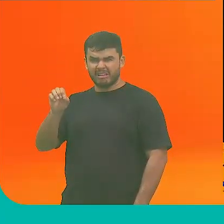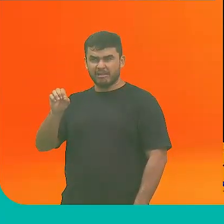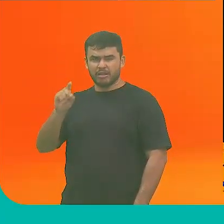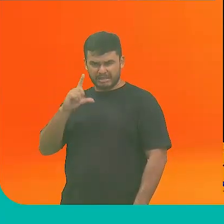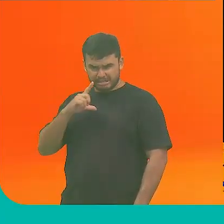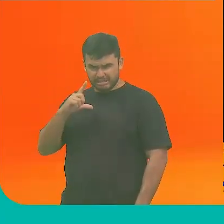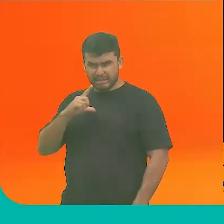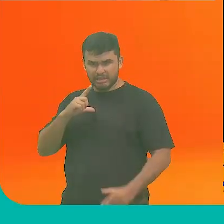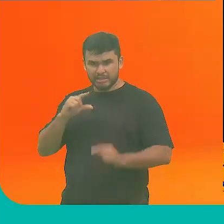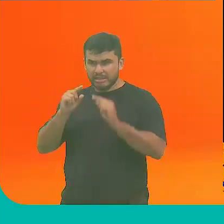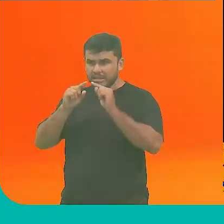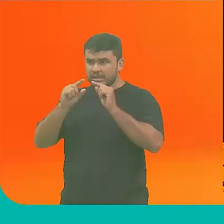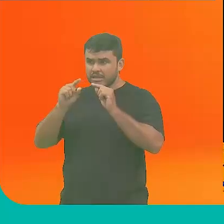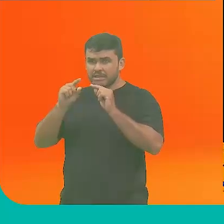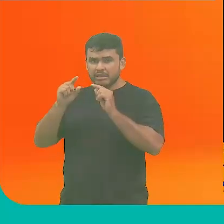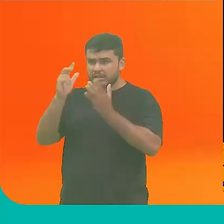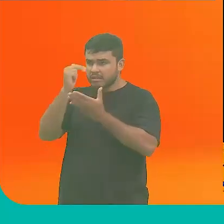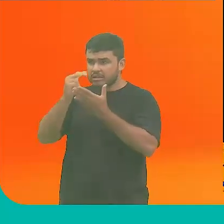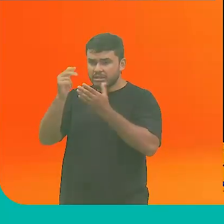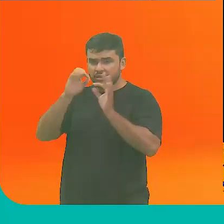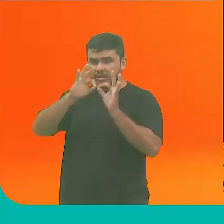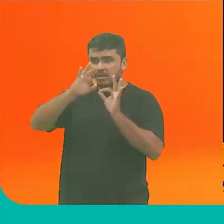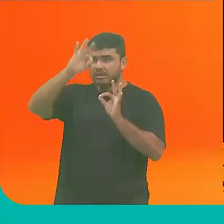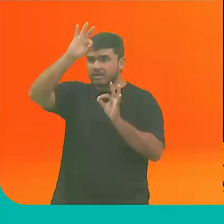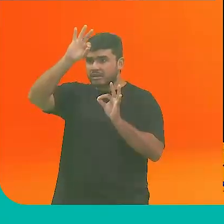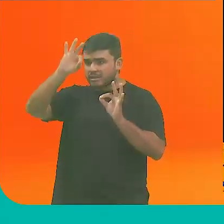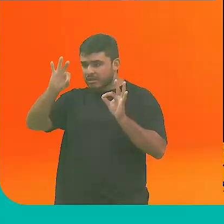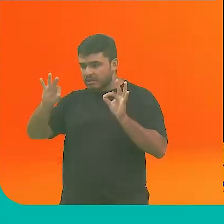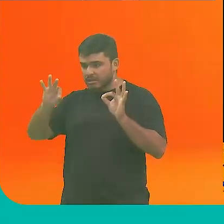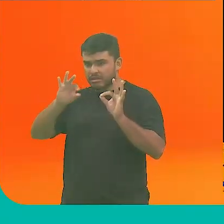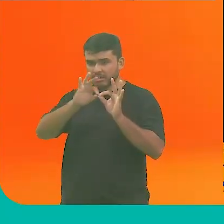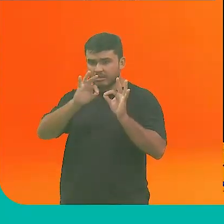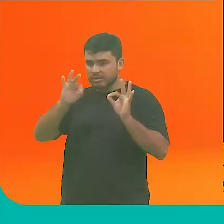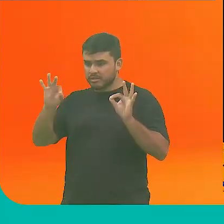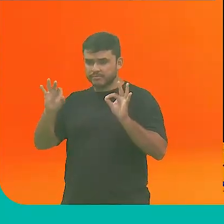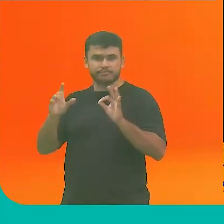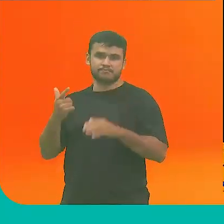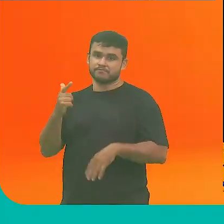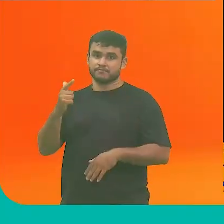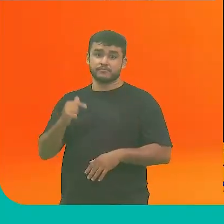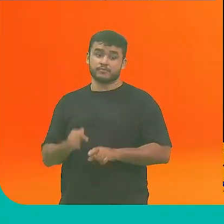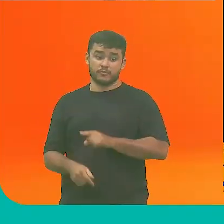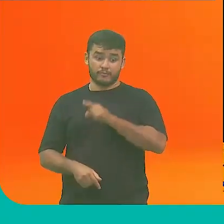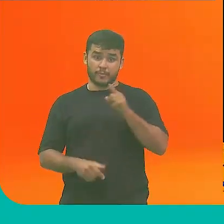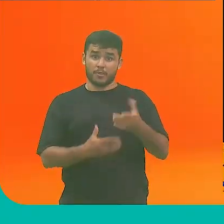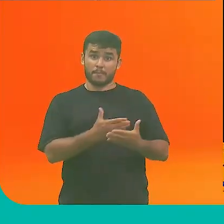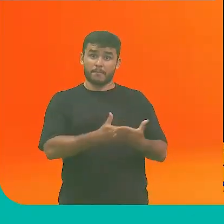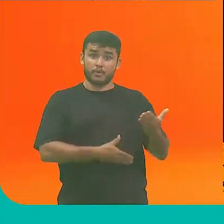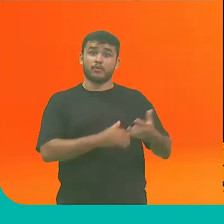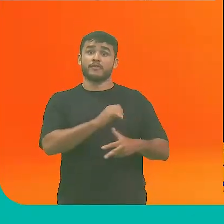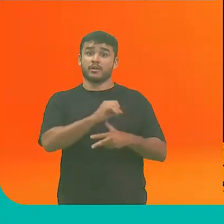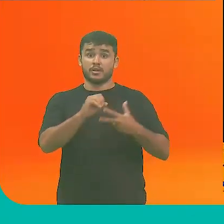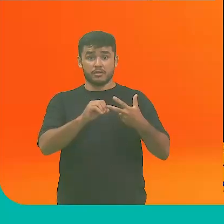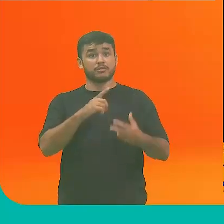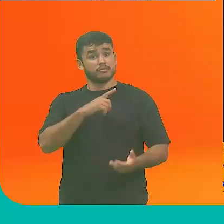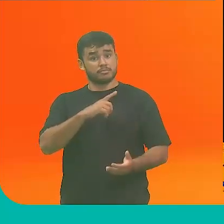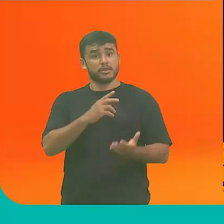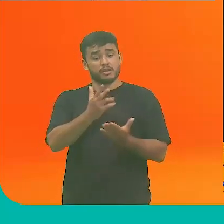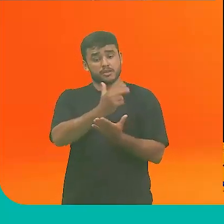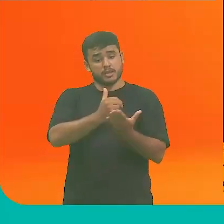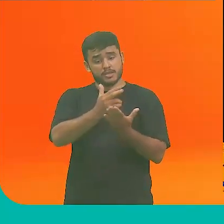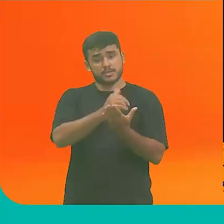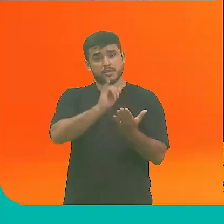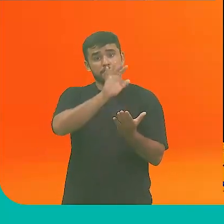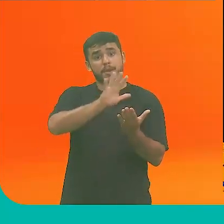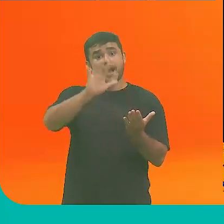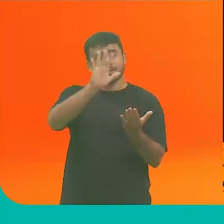fazer o desenho. Né? Já na prova do Enem, não. Tá? E aí, gente, sempre